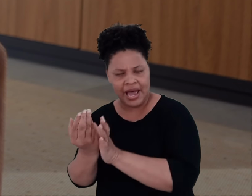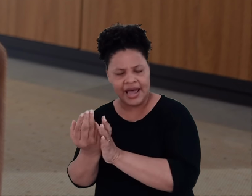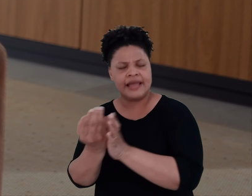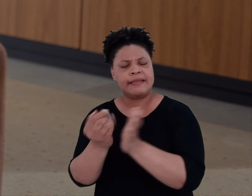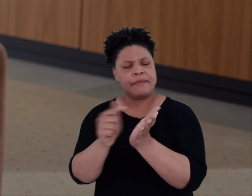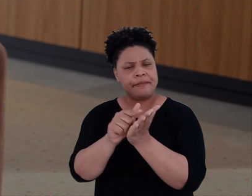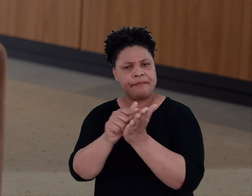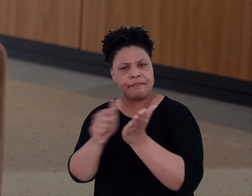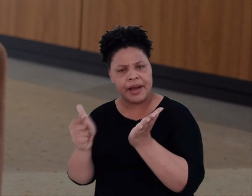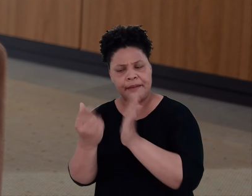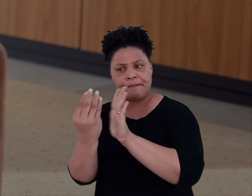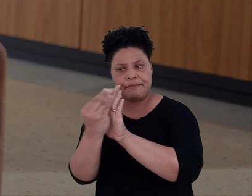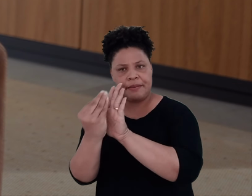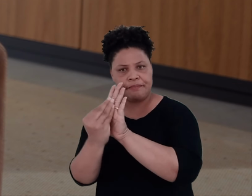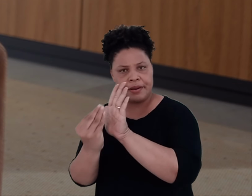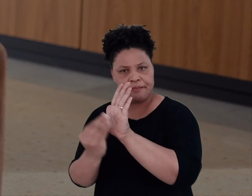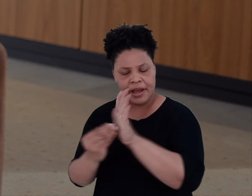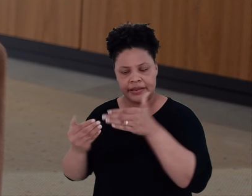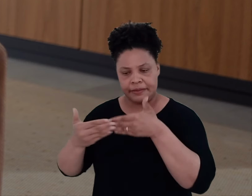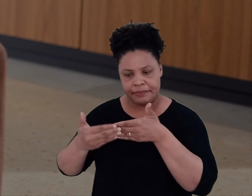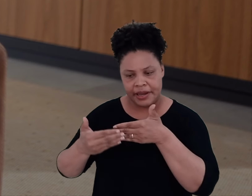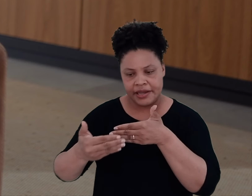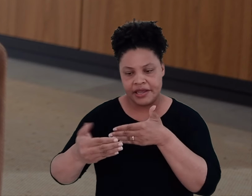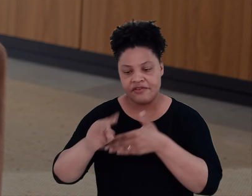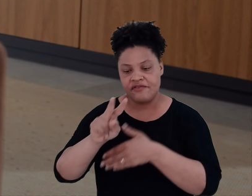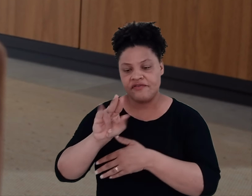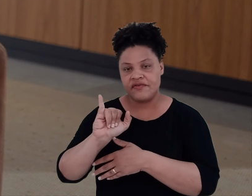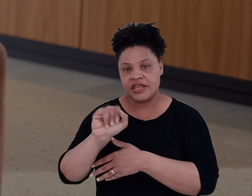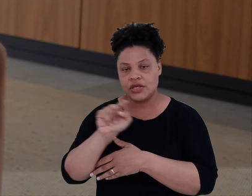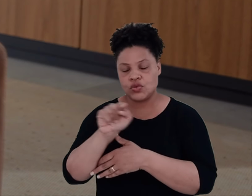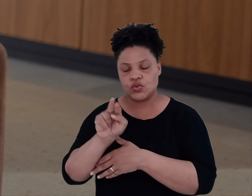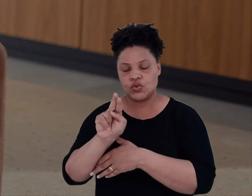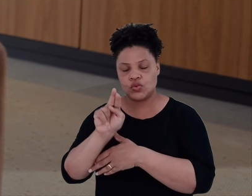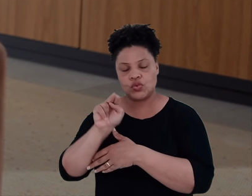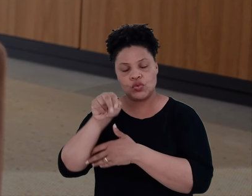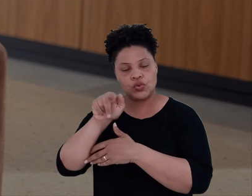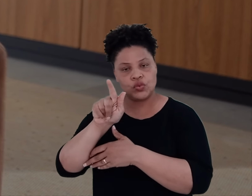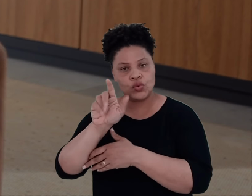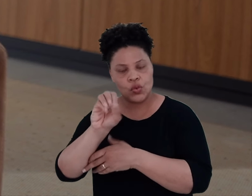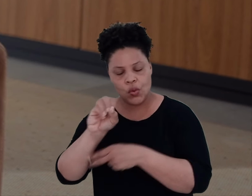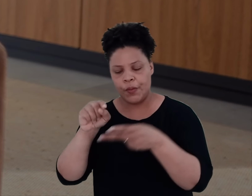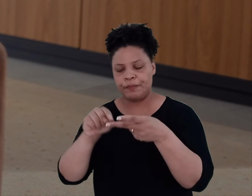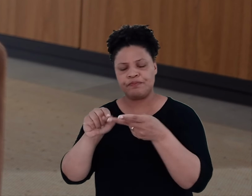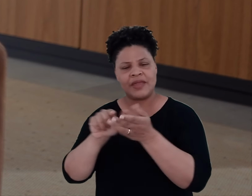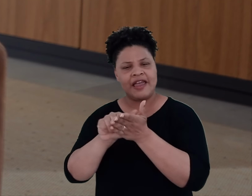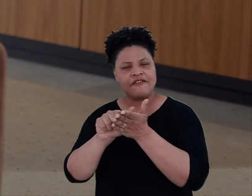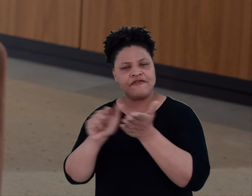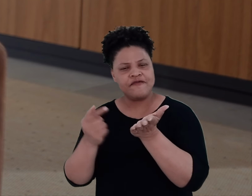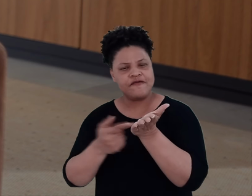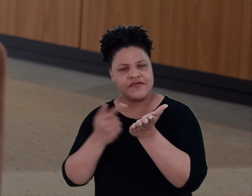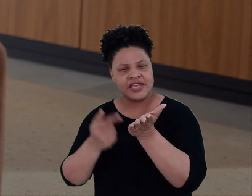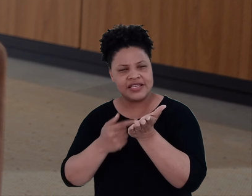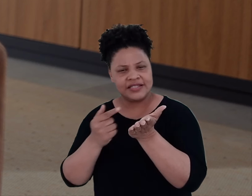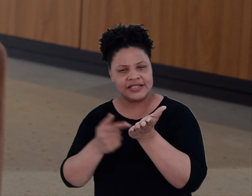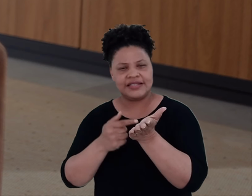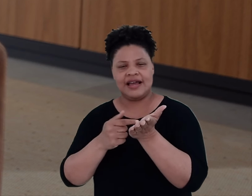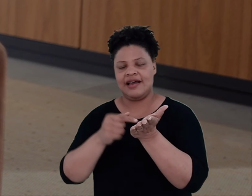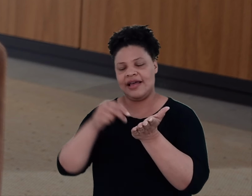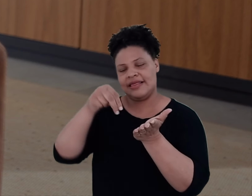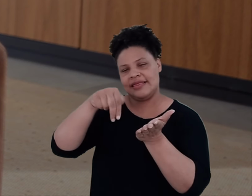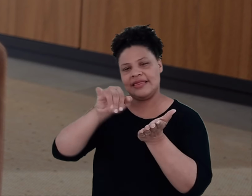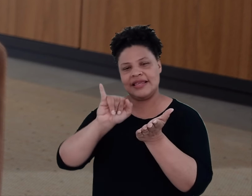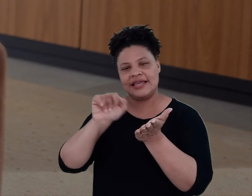outras, criadas nos anos seguintes, como Visungo, a revista Ébano e Nzinga, eram usadas também para veicular ações de